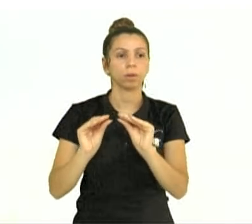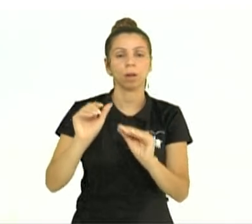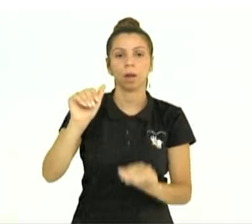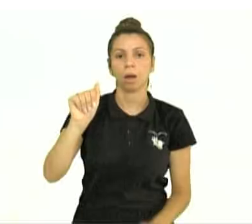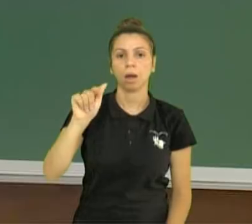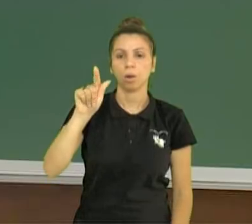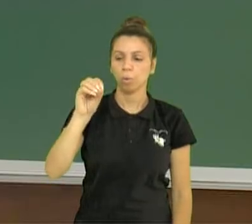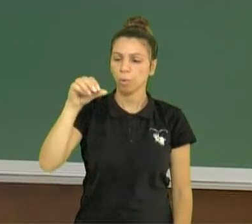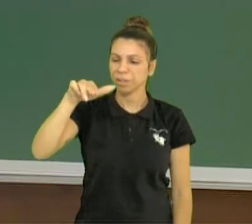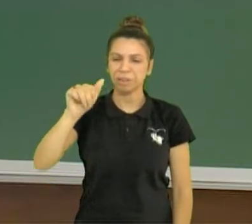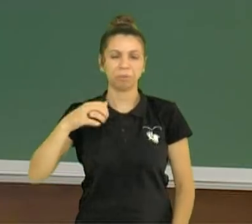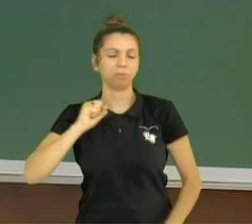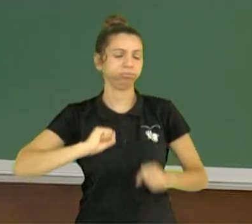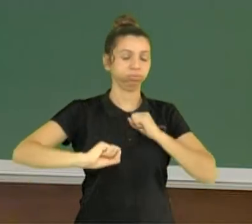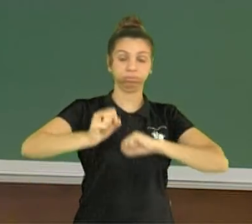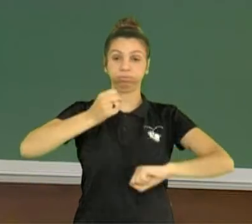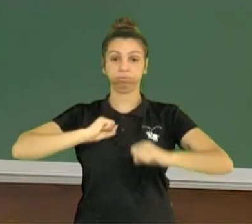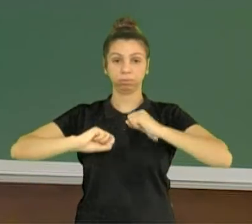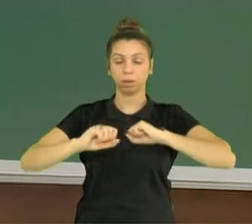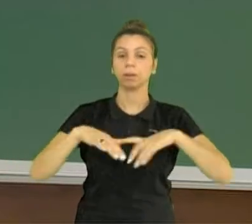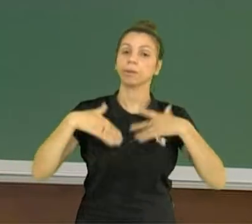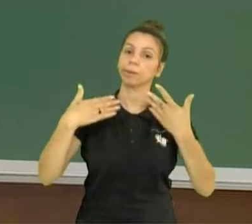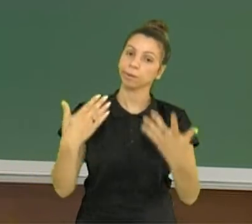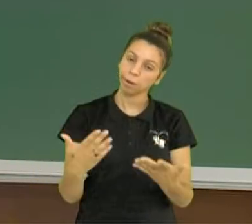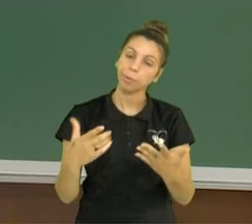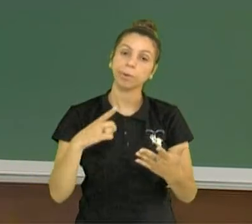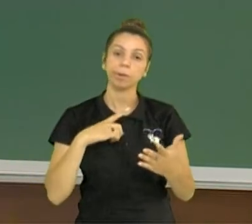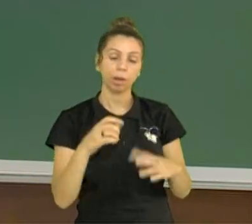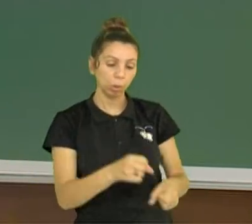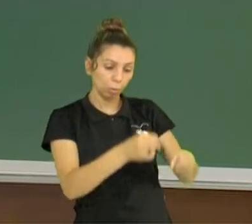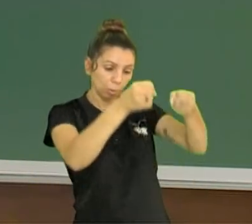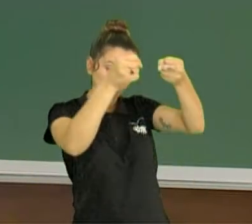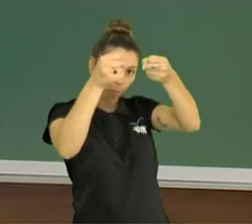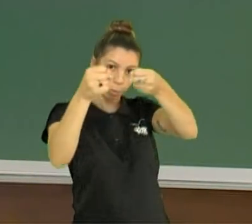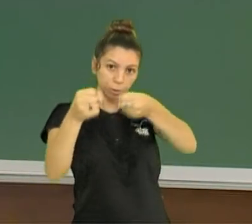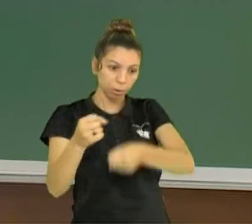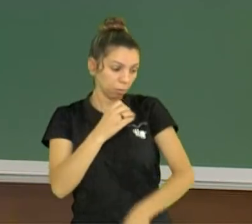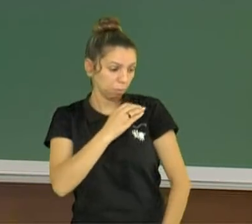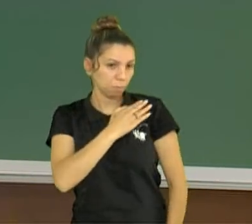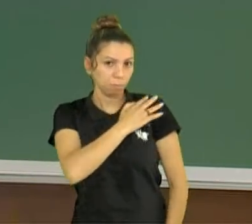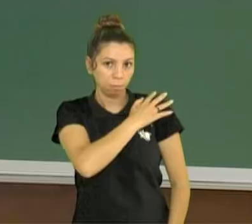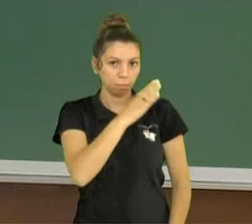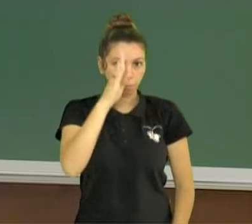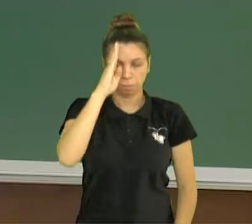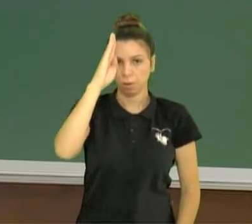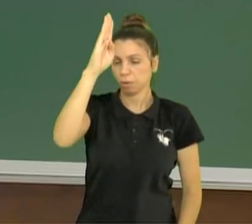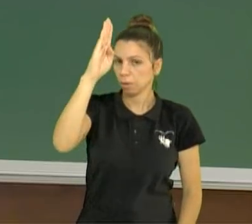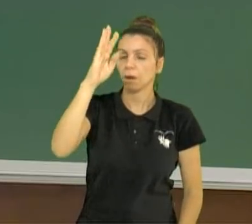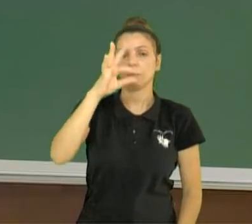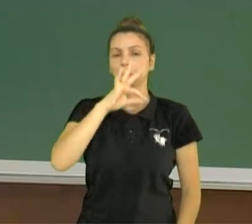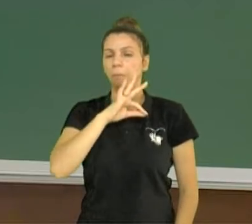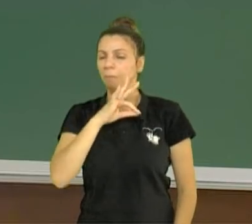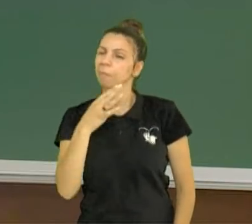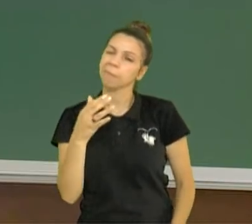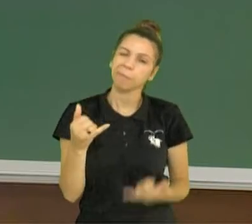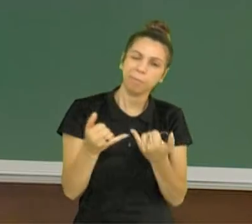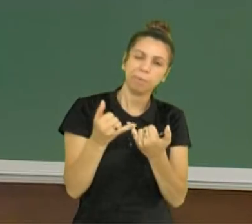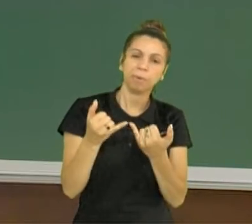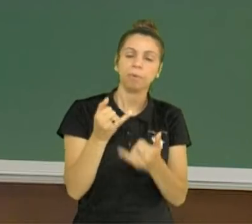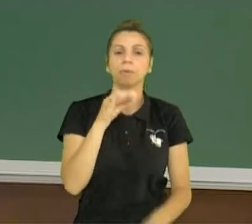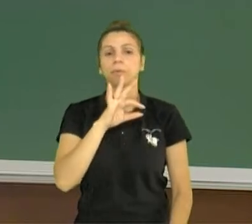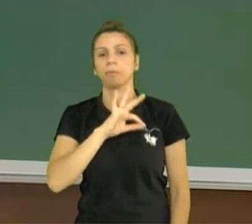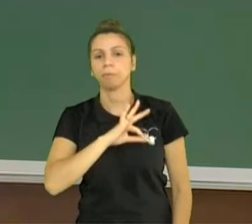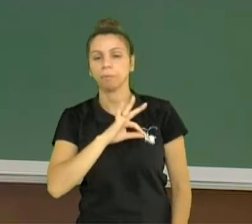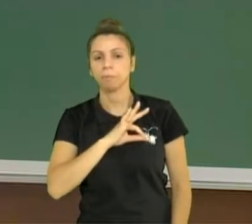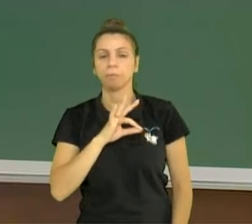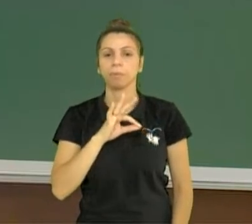exército? Tem a força militar dentro, o que nós podemos uma força policial que